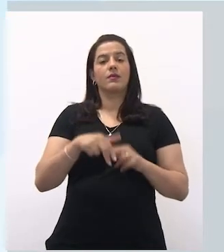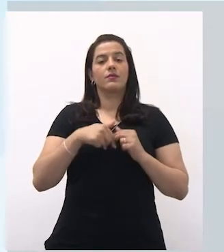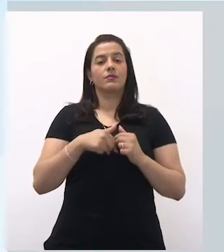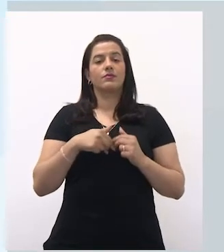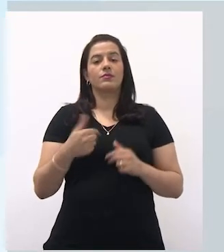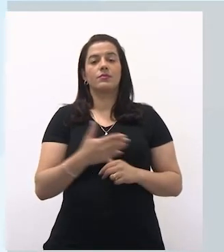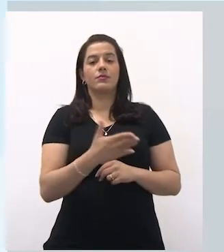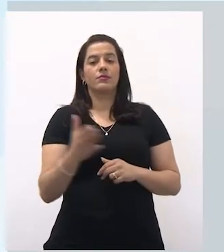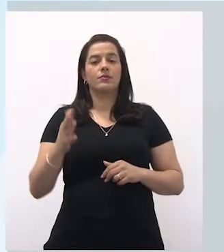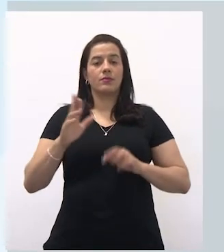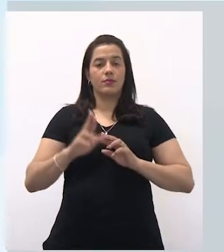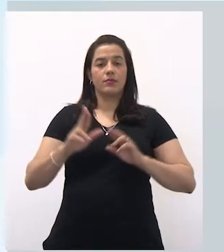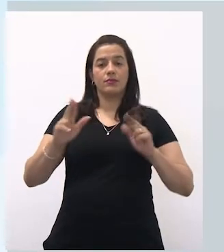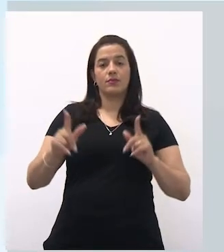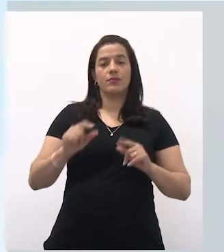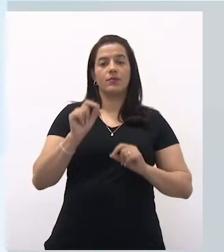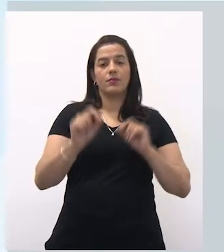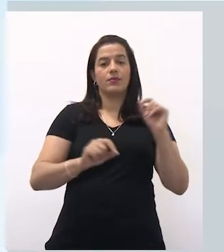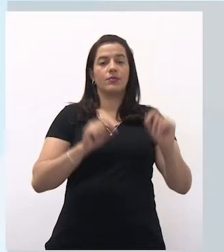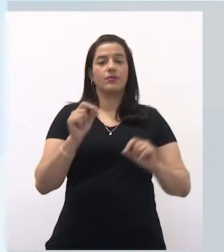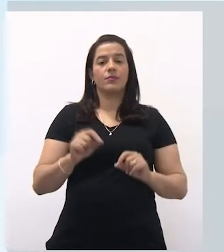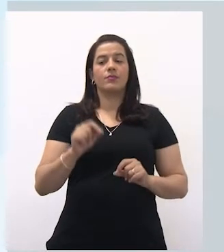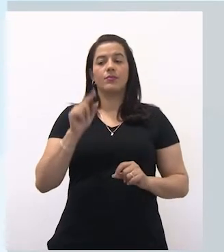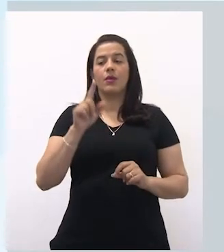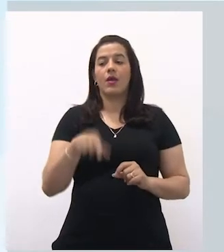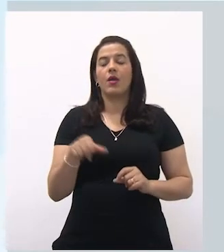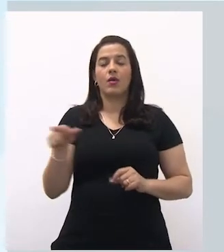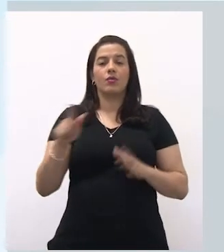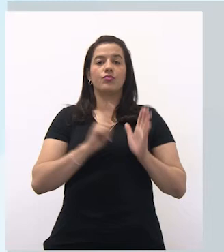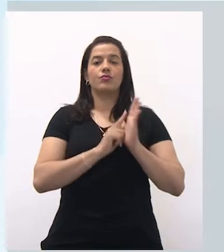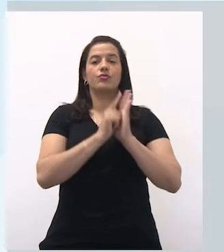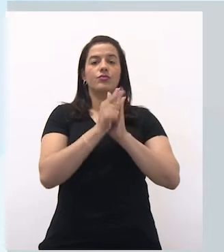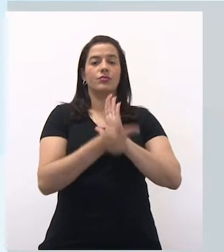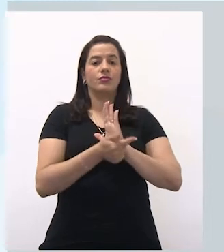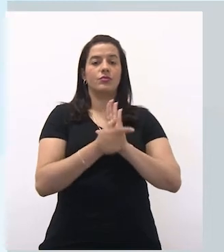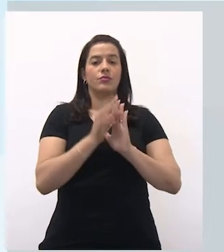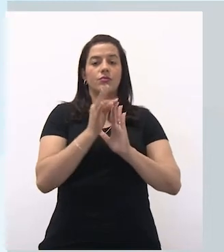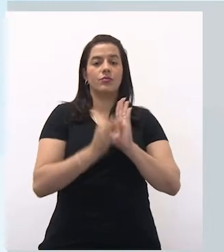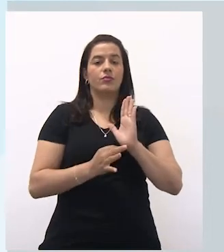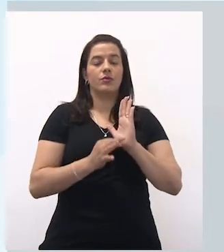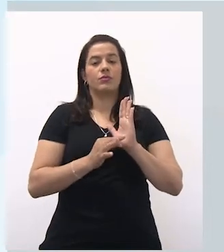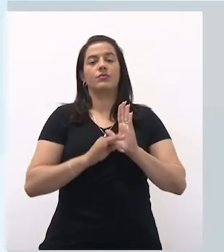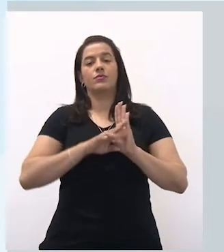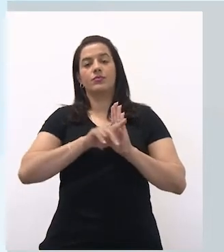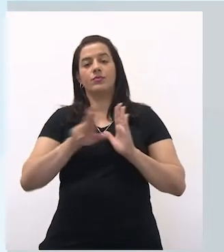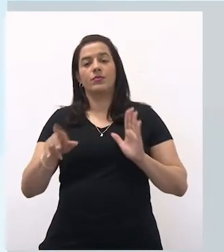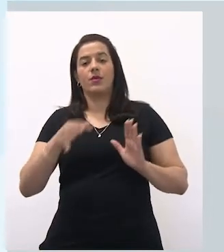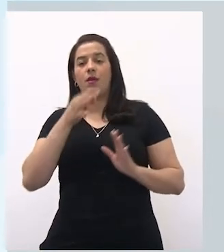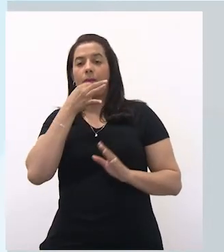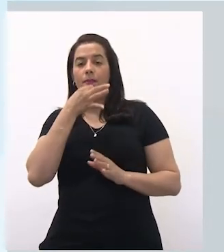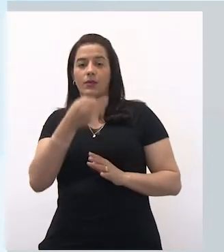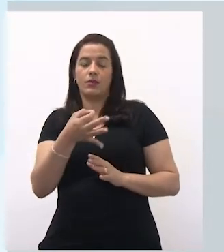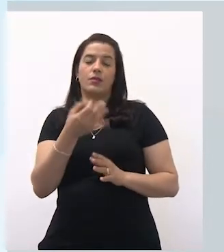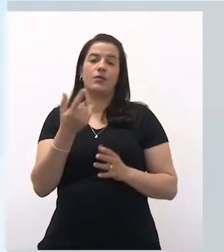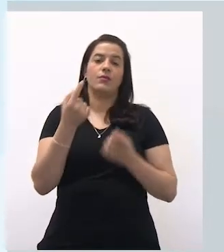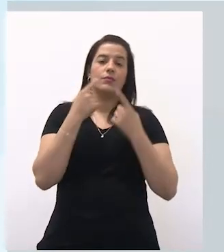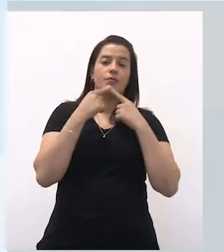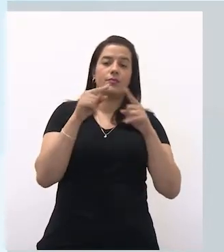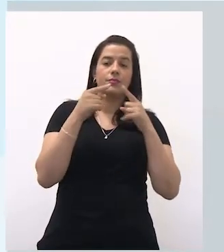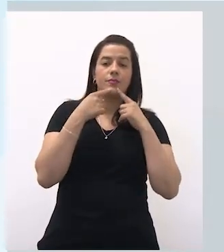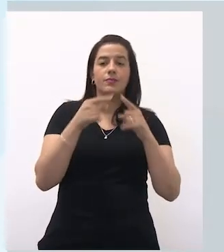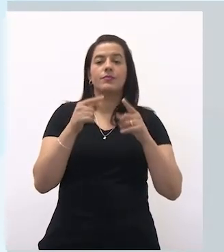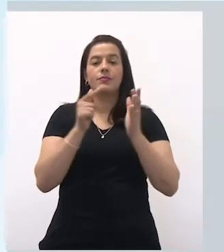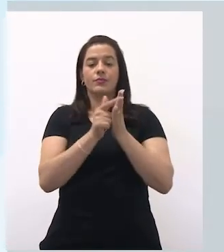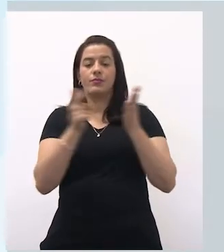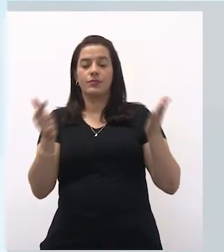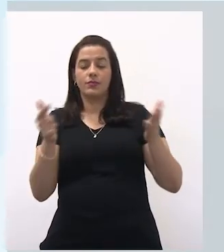diferenciar é a questão do gênero textual. Diferenciar fato de opinião em contos, artigos e